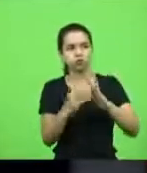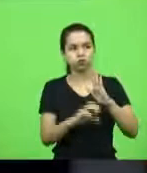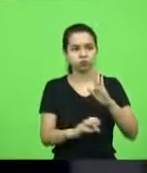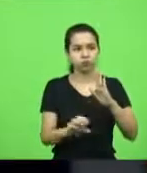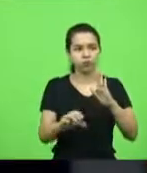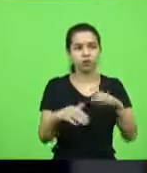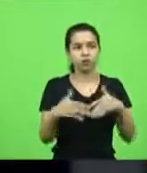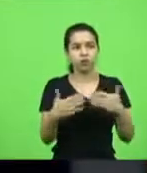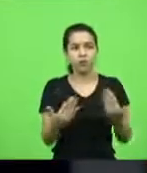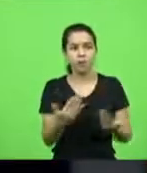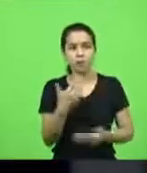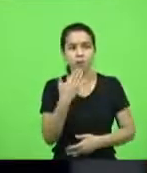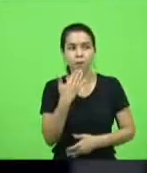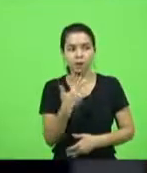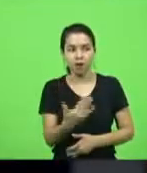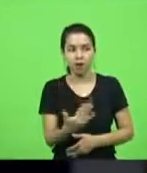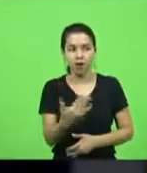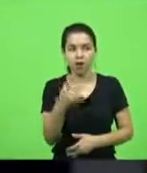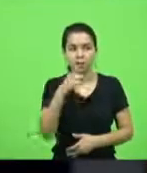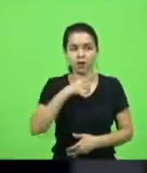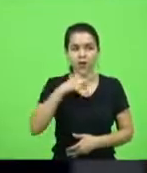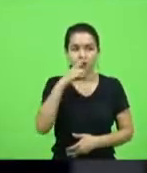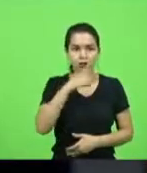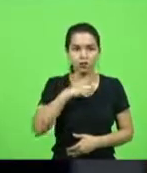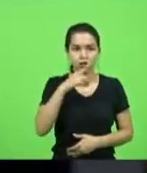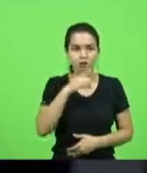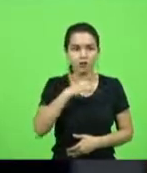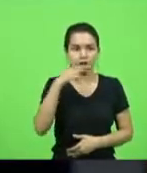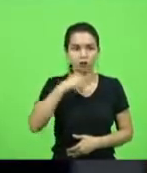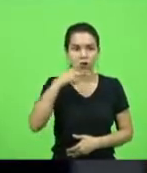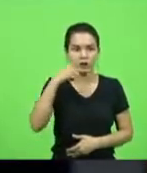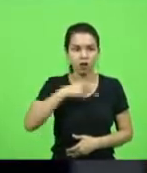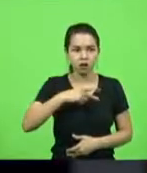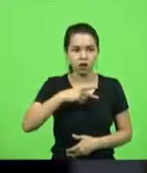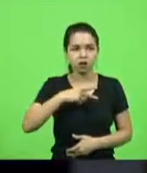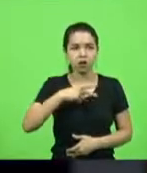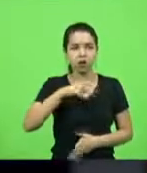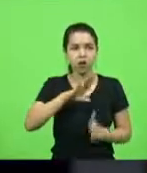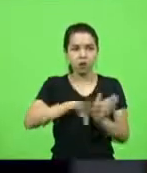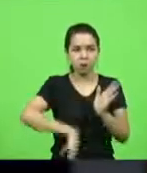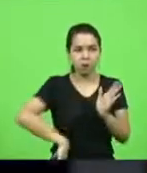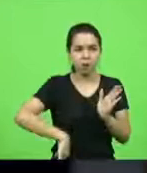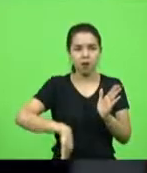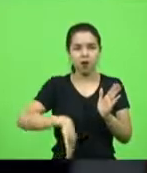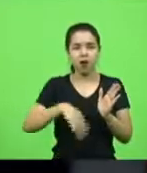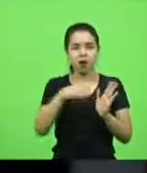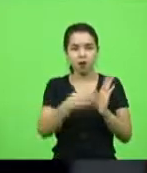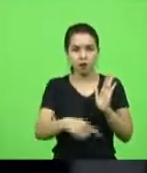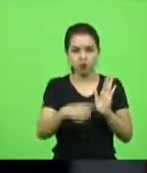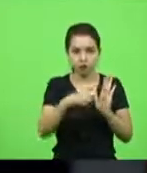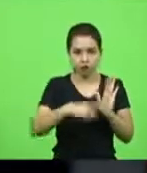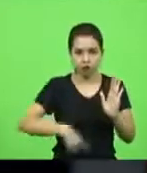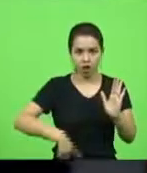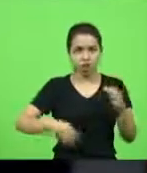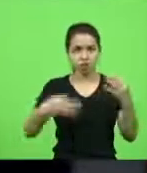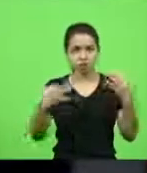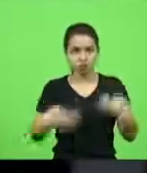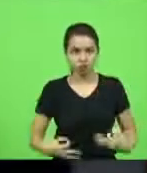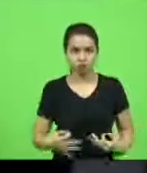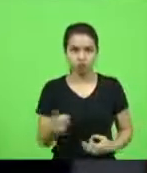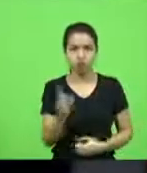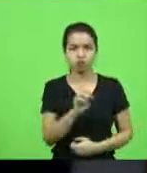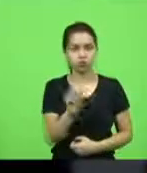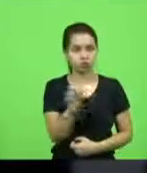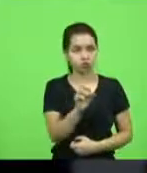os deputados Deputado Kennedy Nunes é possamos derrubar esse veto esse Beto Não é justo esse veto não